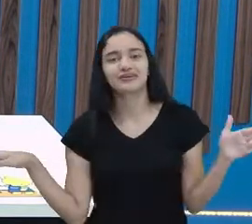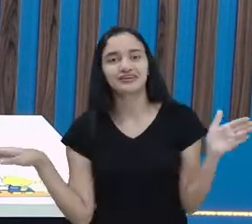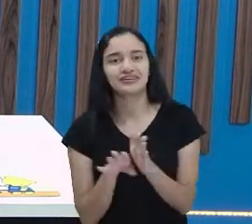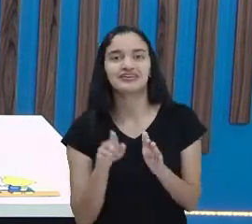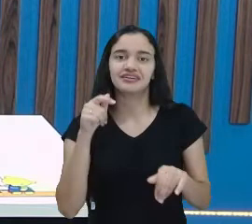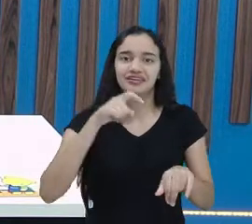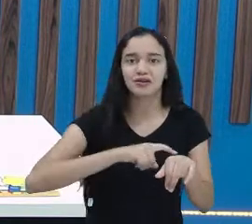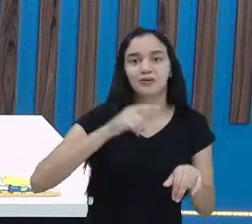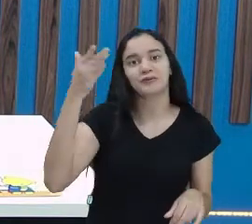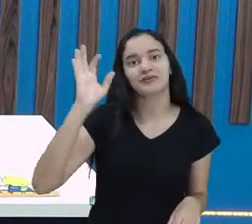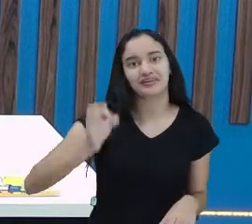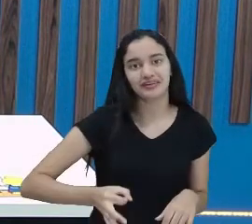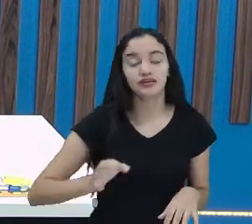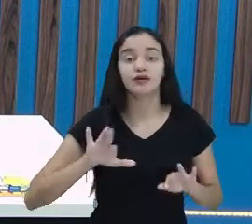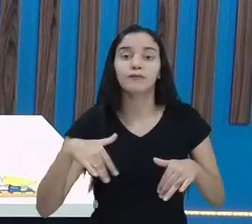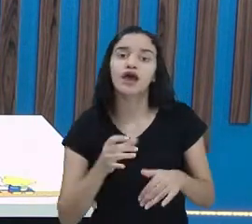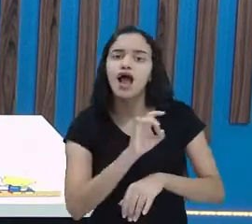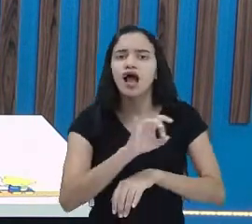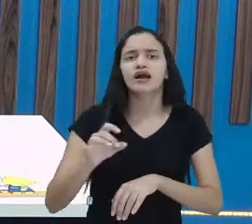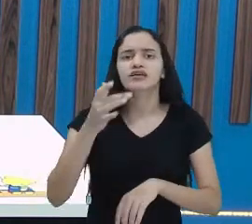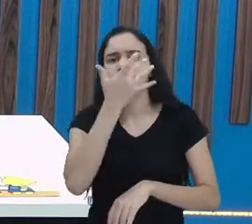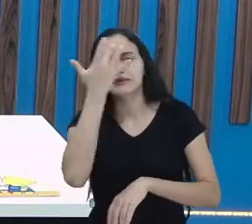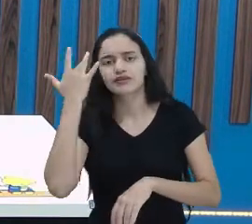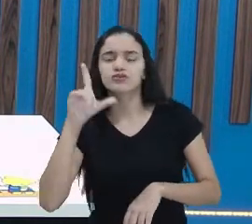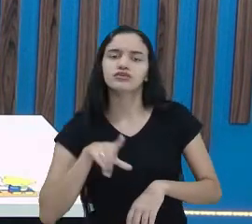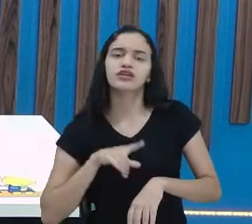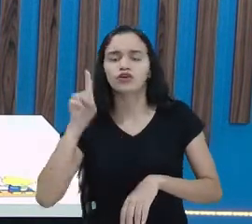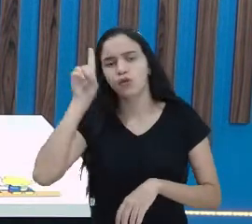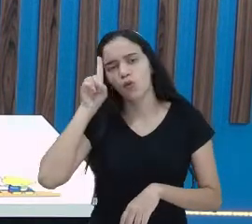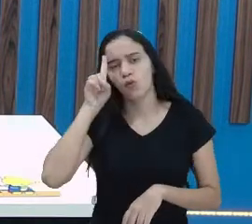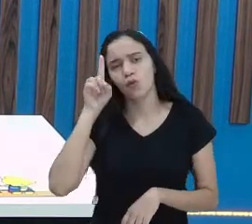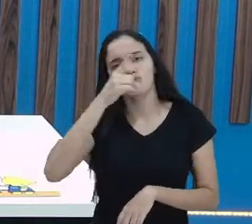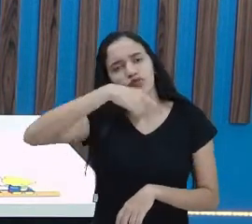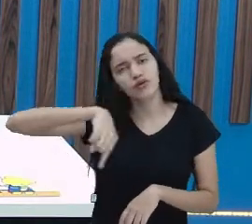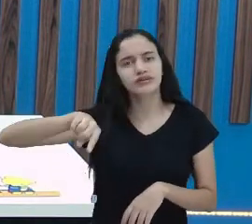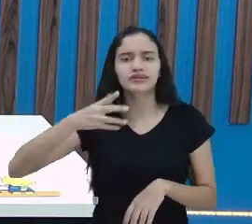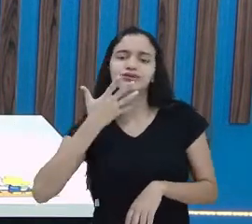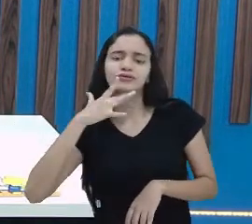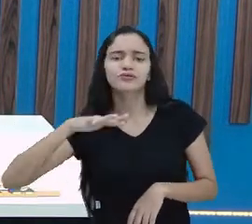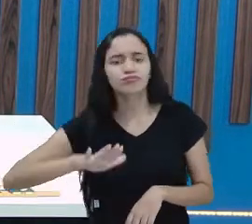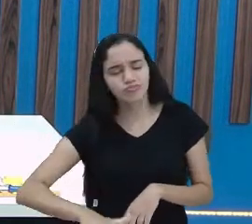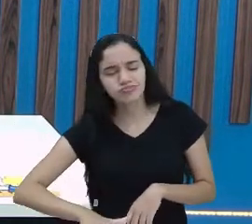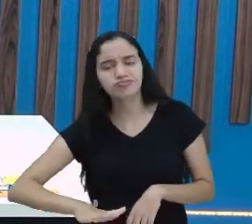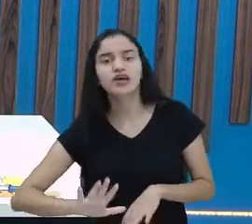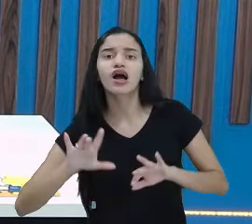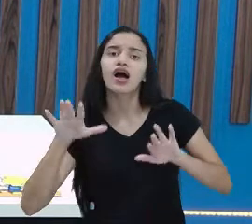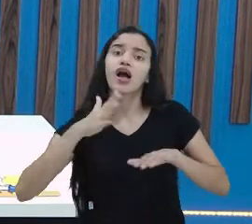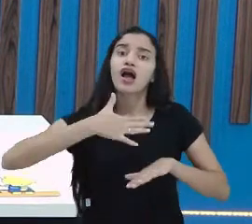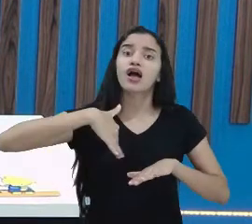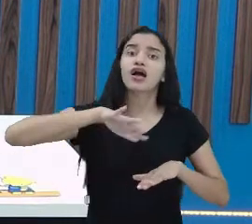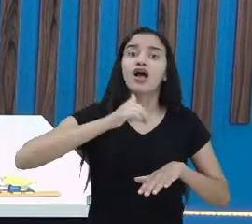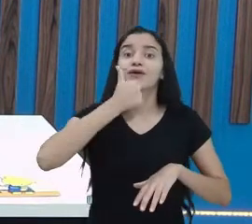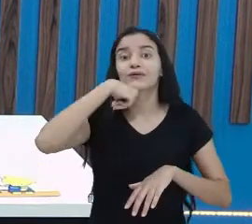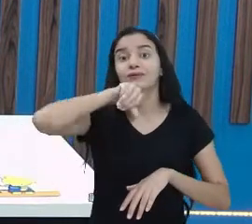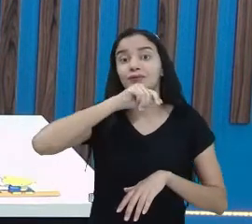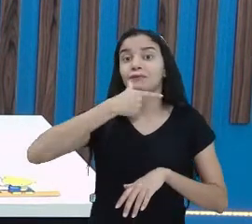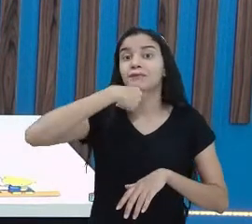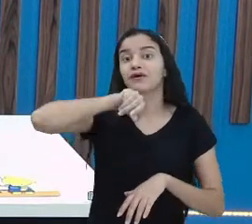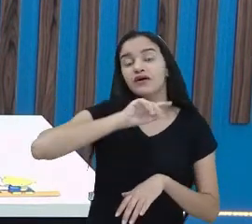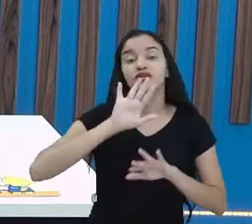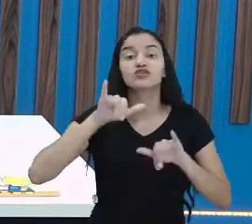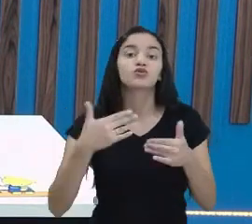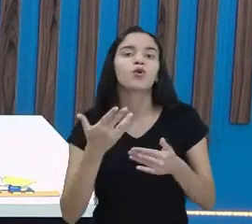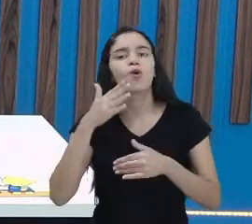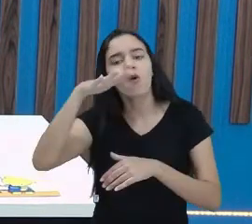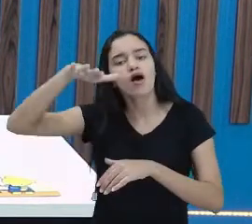hora certa. Então, cada pessoa tem uma rotina, mas vocês que são pequenininhos, geralmente são os pais de vocês ou o adulto que